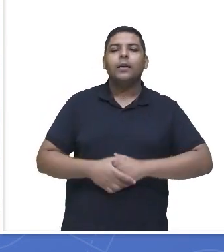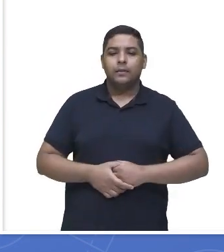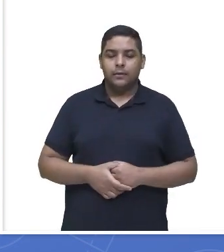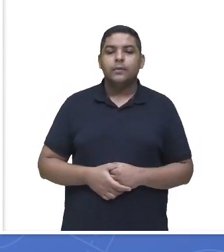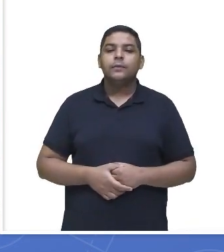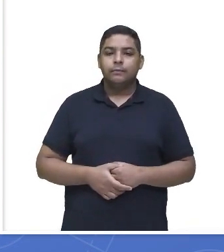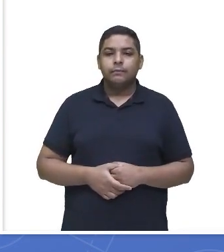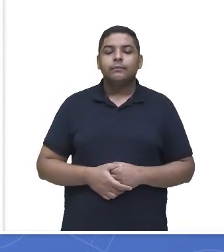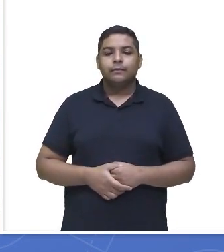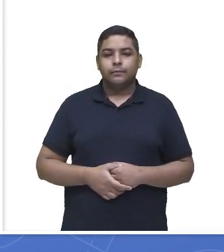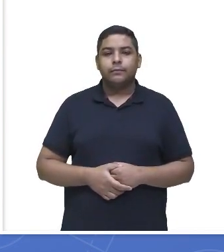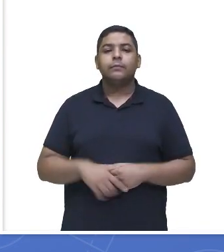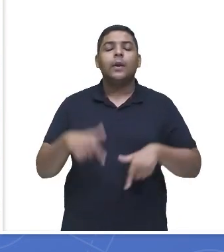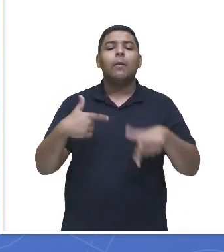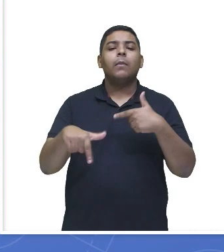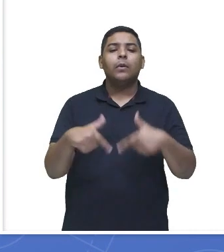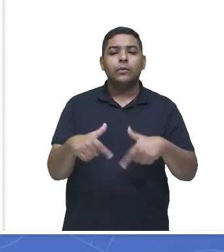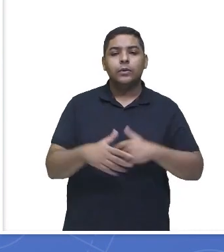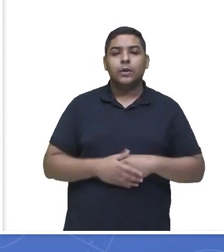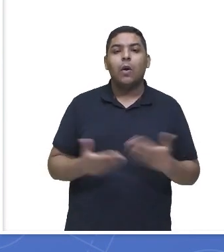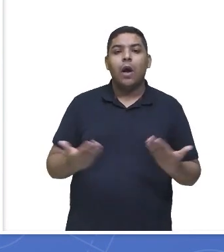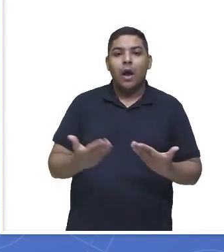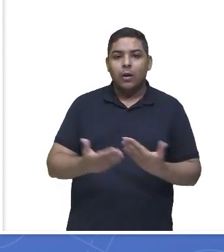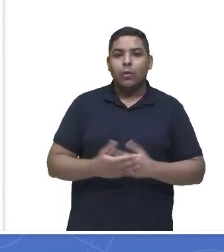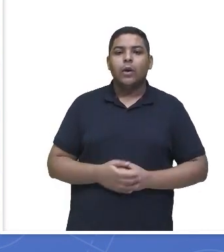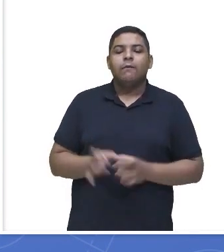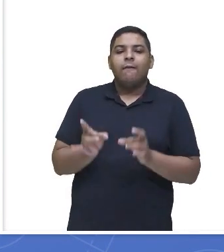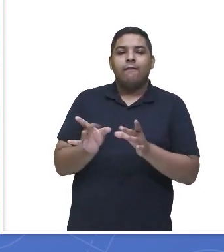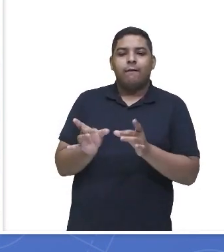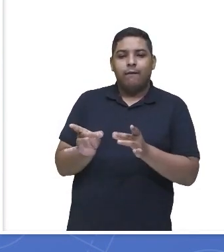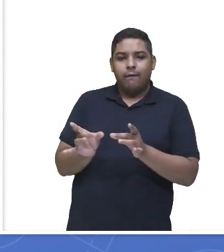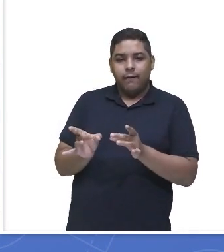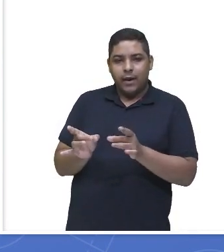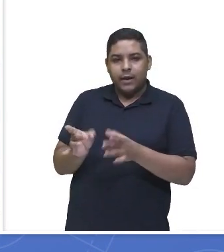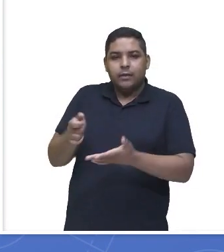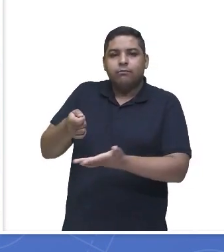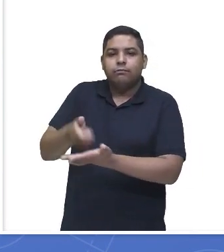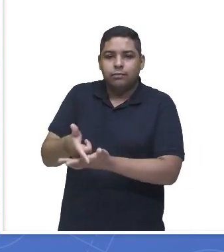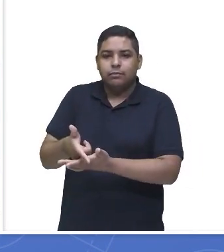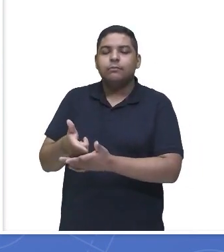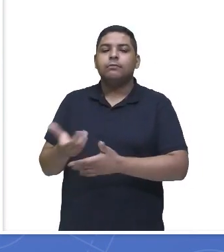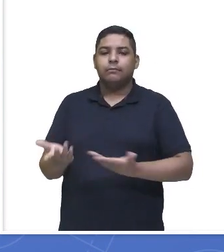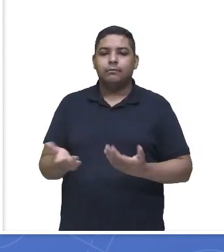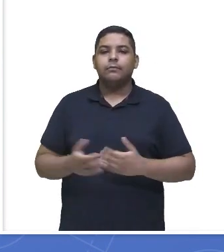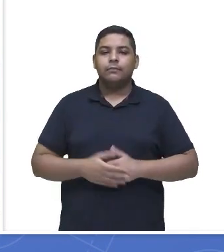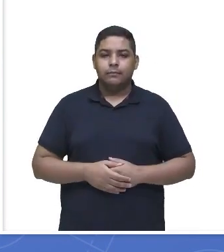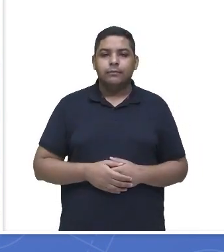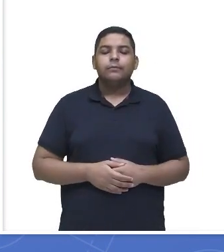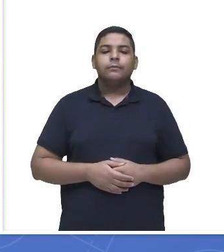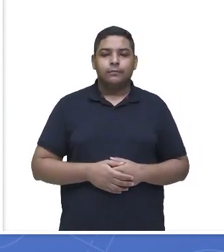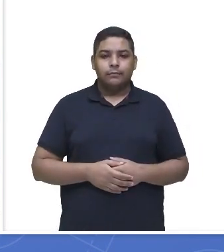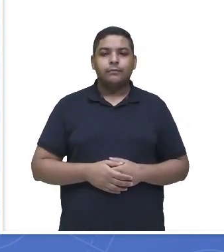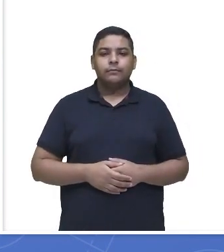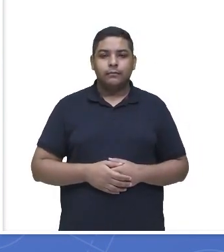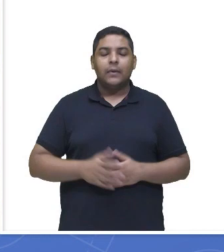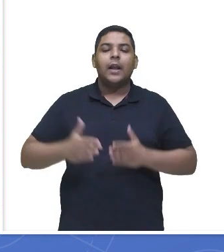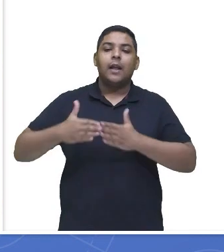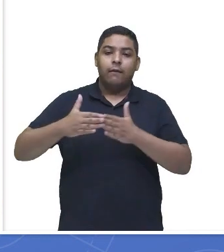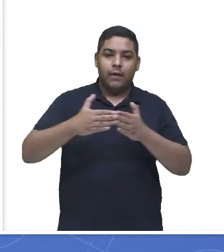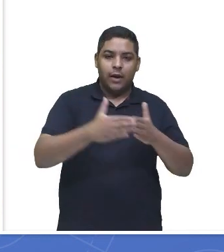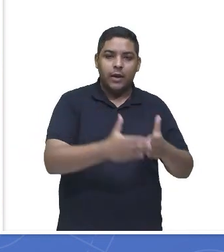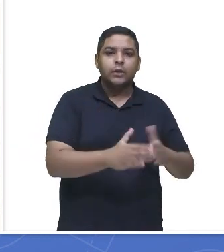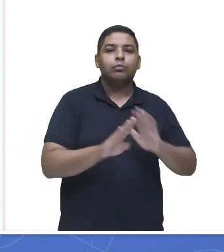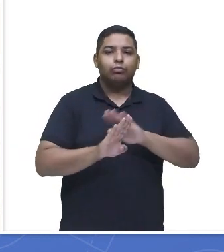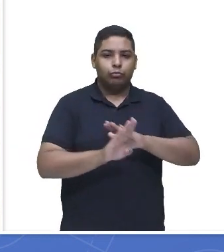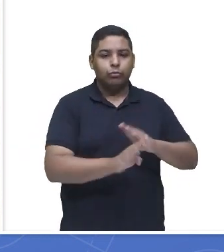modo de produção mais comercial, perfeito? Mas o comércio, né? As navegações vão ajudar muito a isso também. Vão